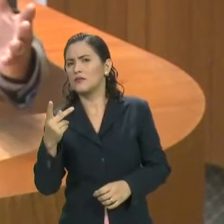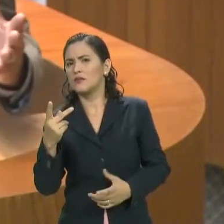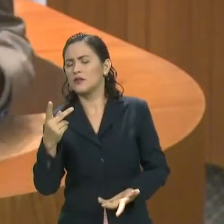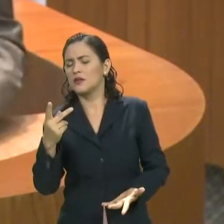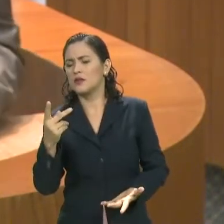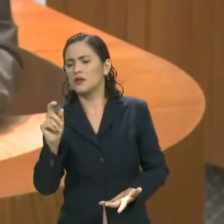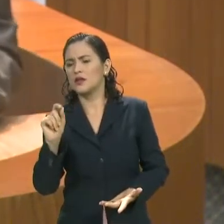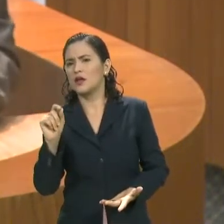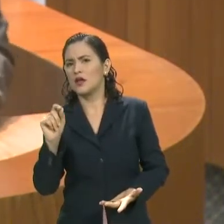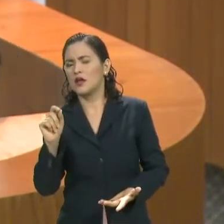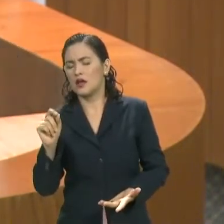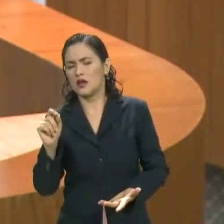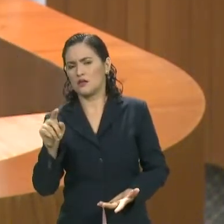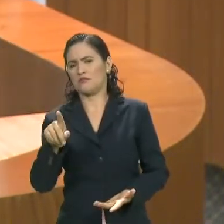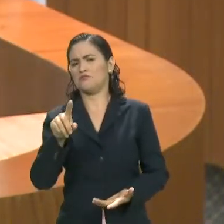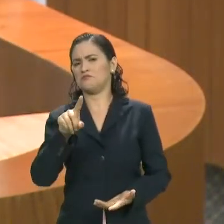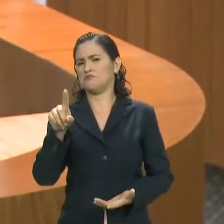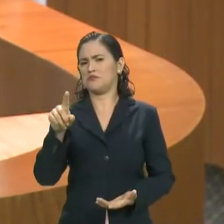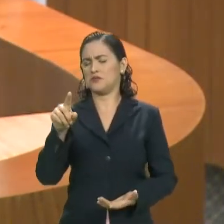dizendo, deputado Zé Inácio,